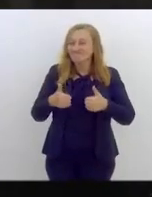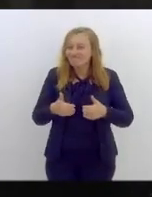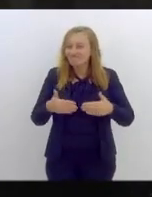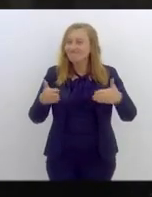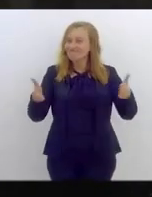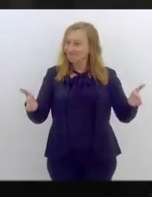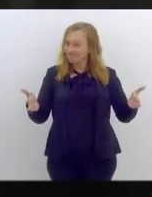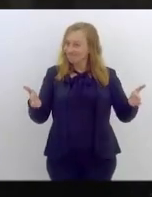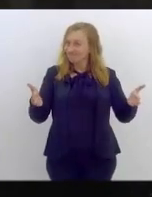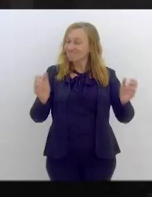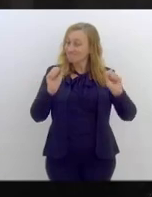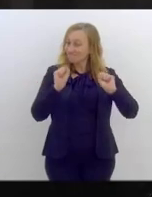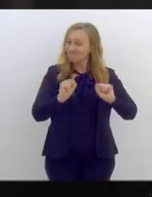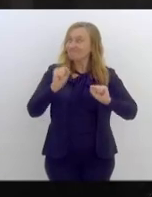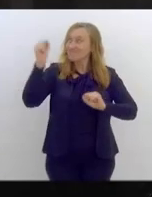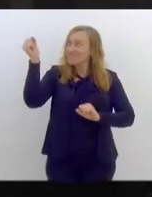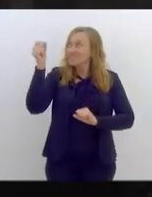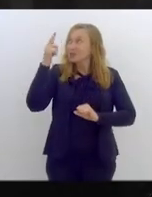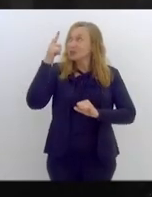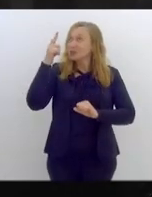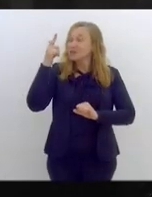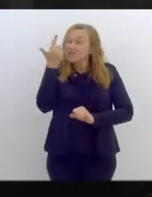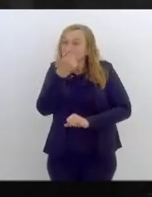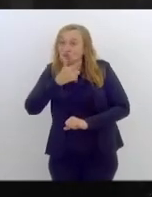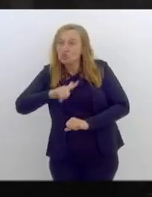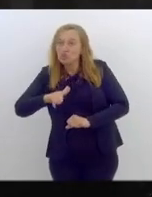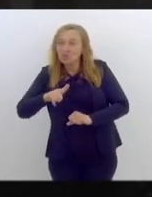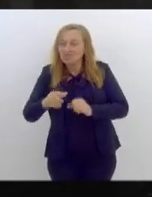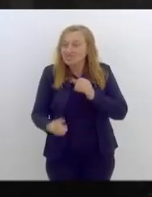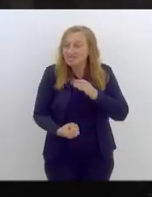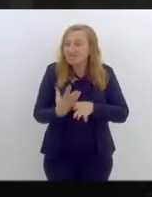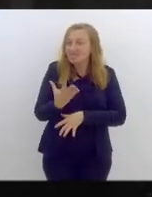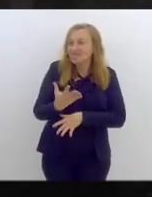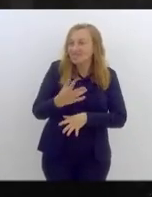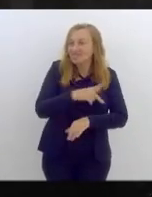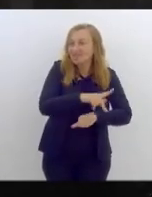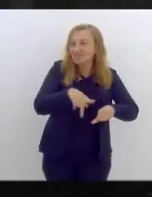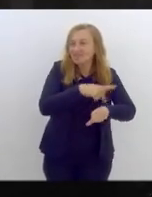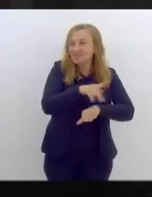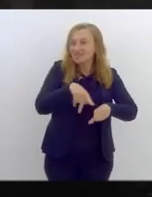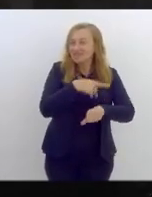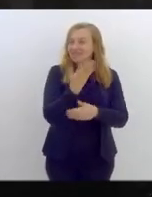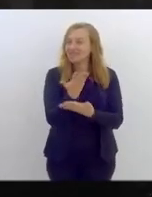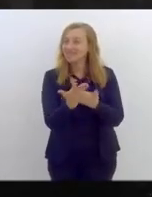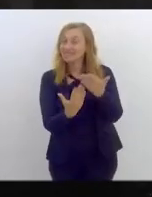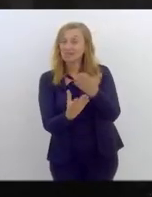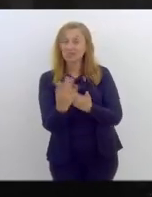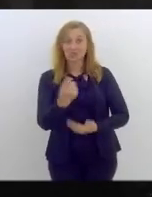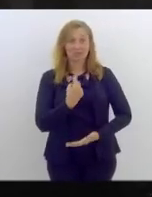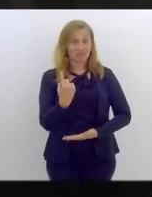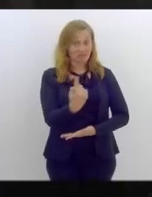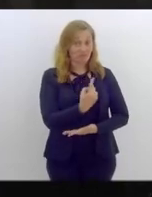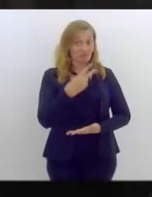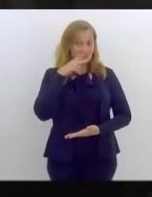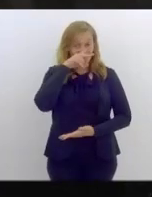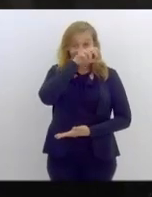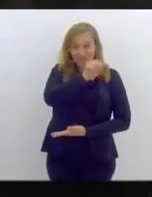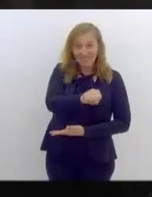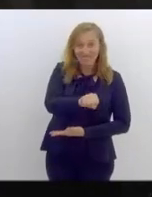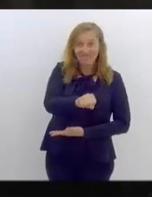abertura, de poder respirar de novo, de reconstruir esse país pelas nossas mãos, pela nossa